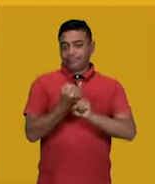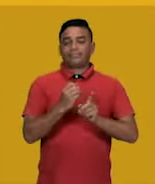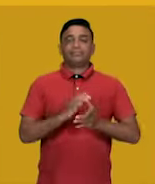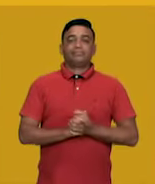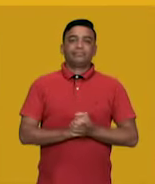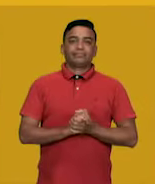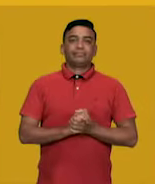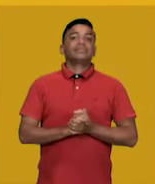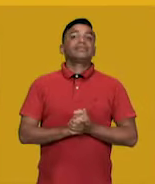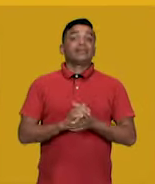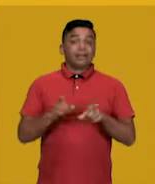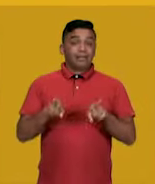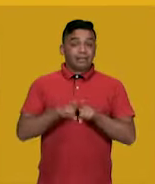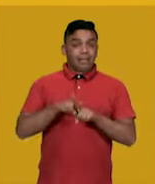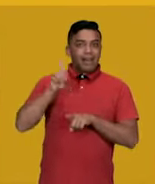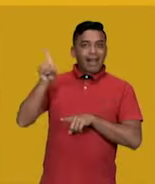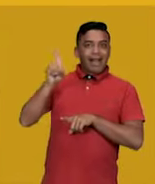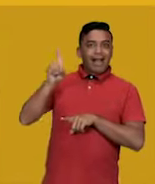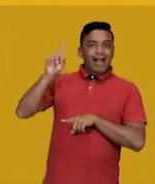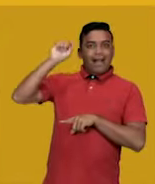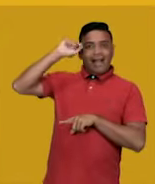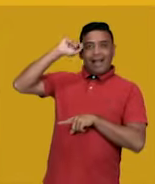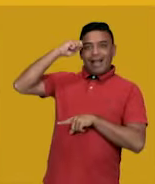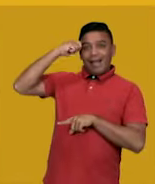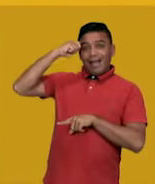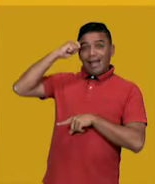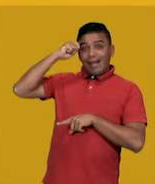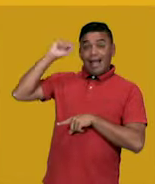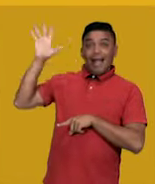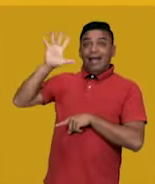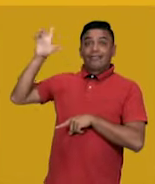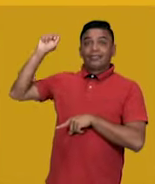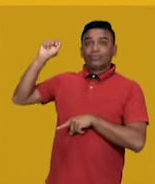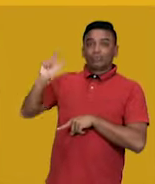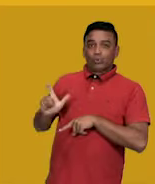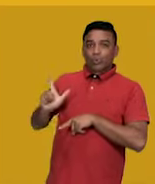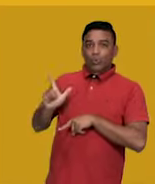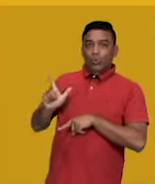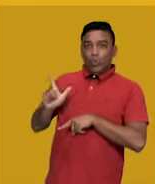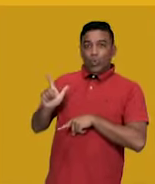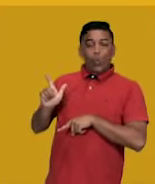assim como a África do Sul se